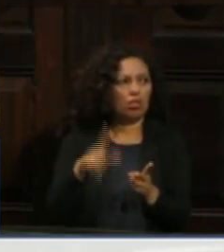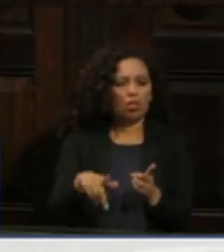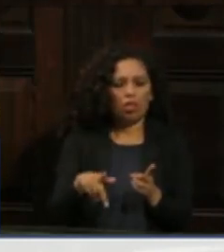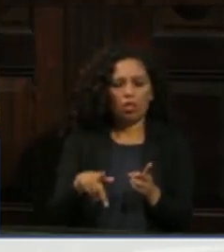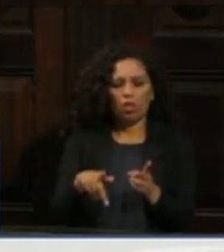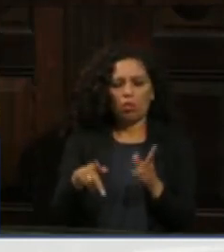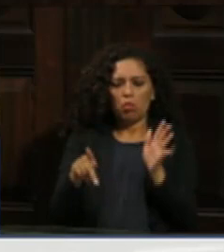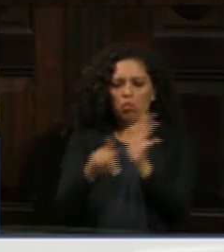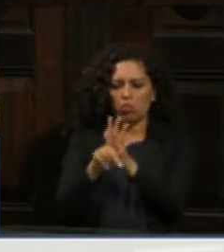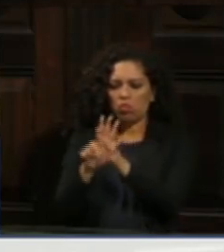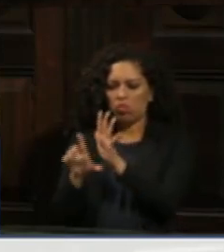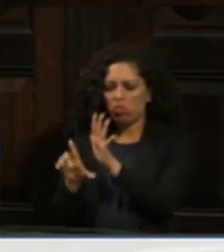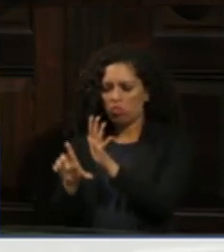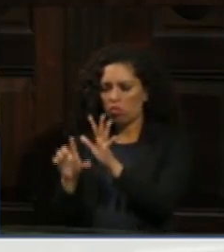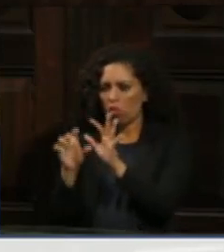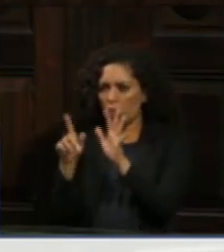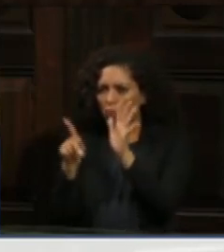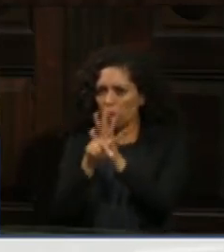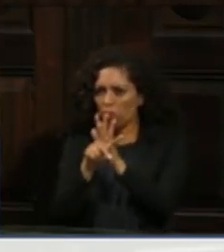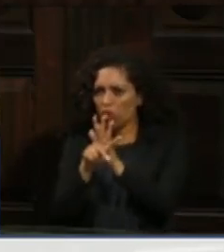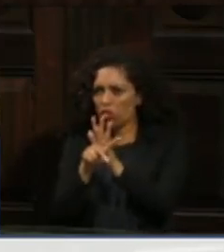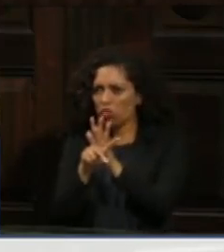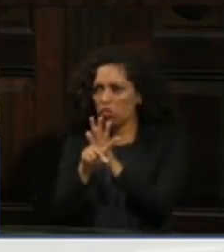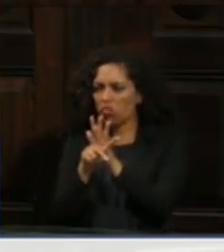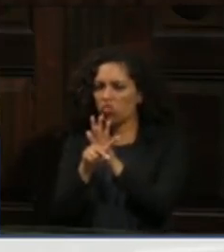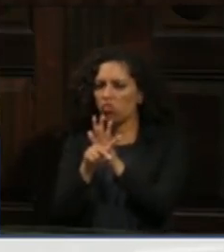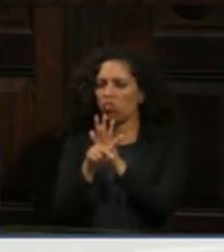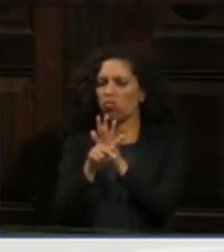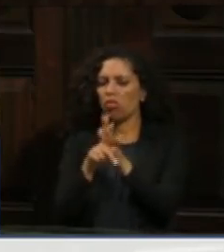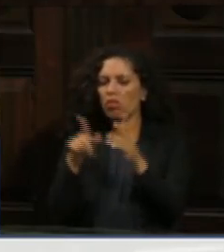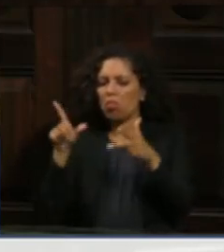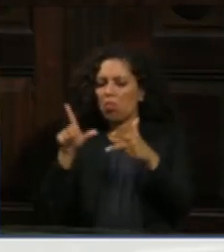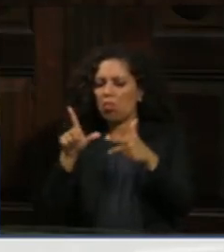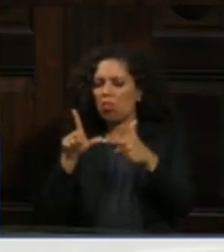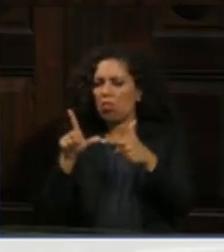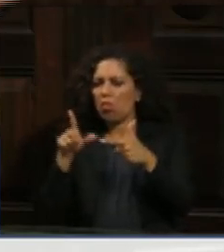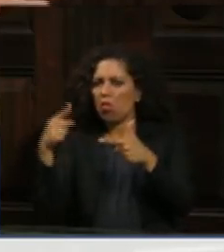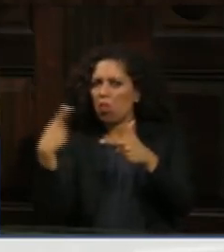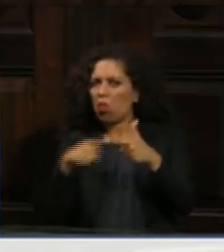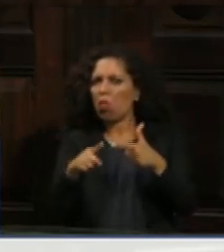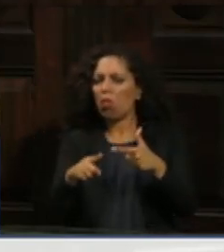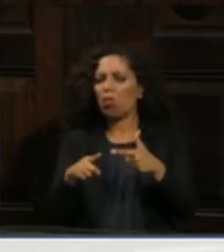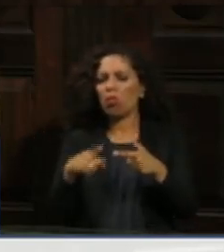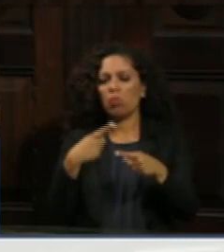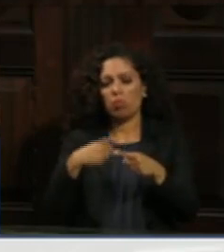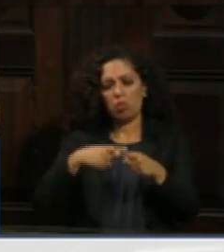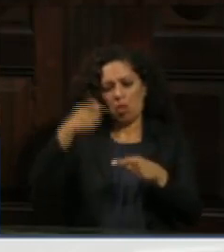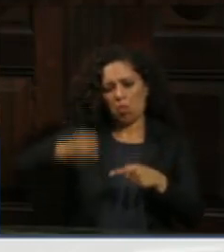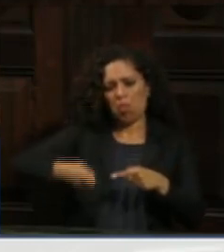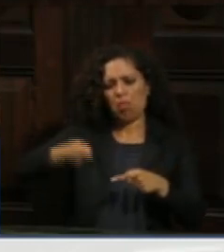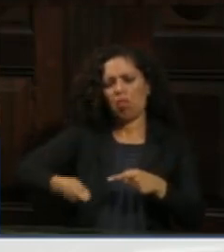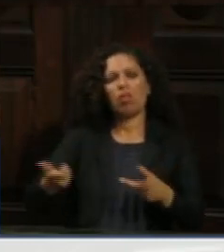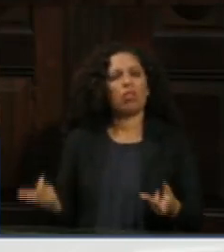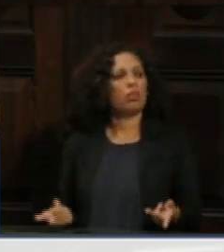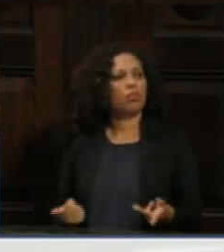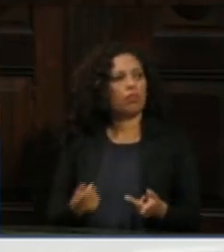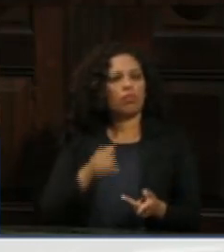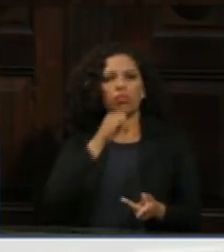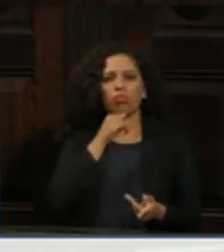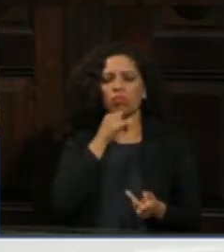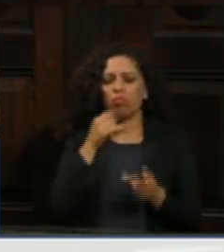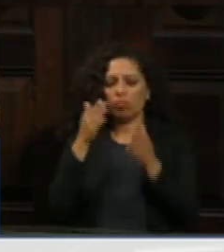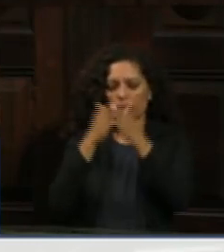mais interiorizado, introjetado nas pessoas que veem a política a priori como uma atividade,